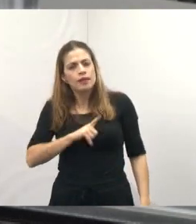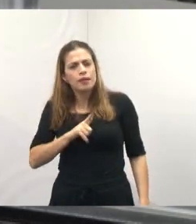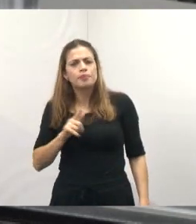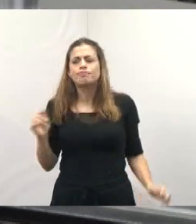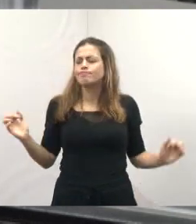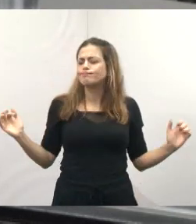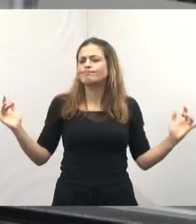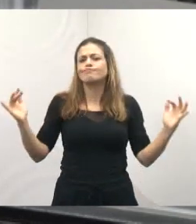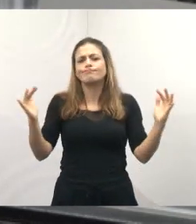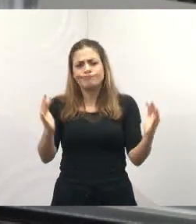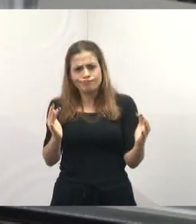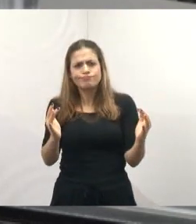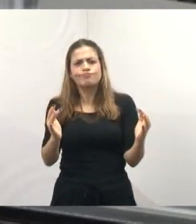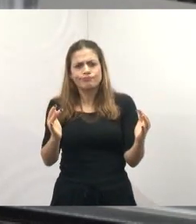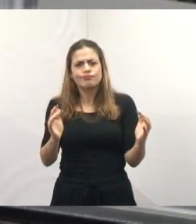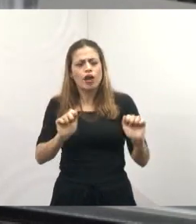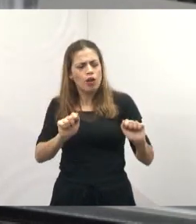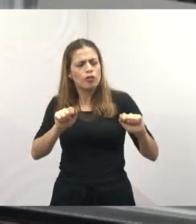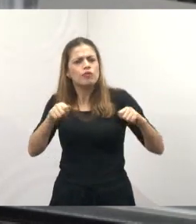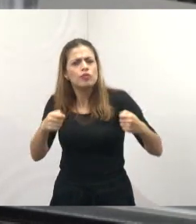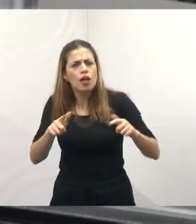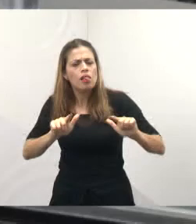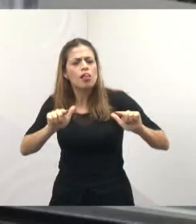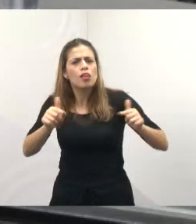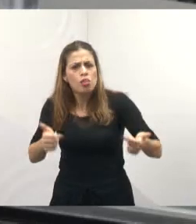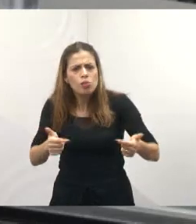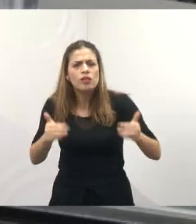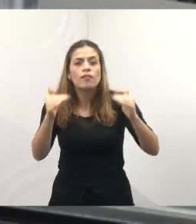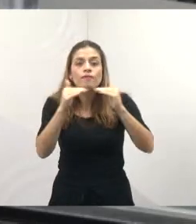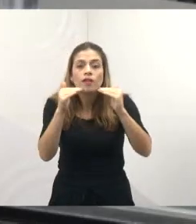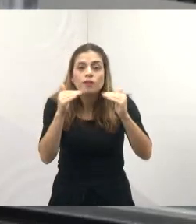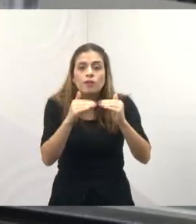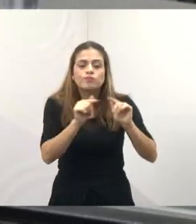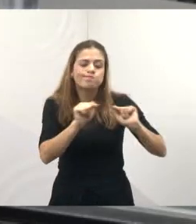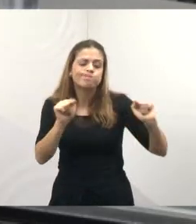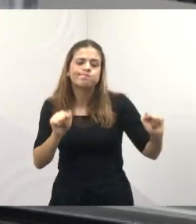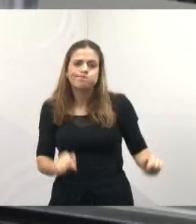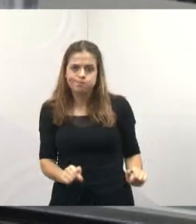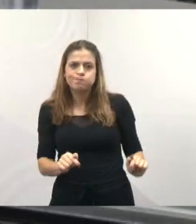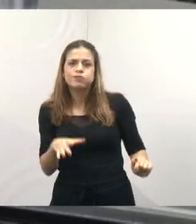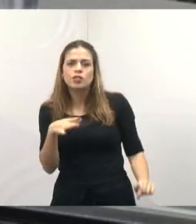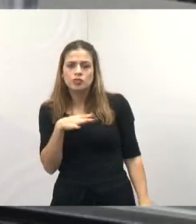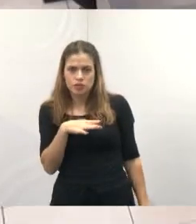muito mais entidades nessa luta em favor do servidor público de Jacareí.